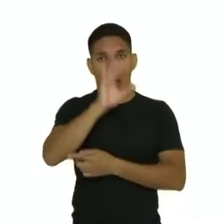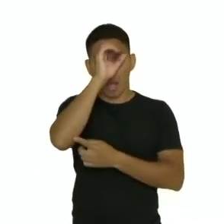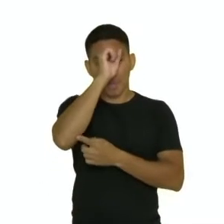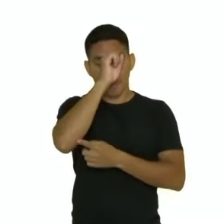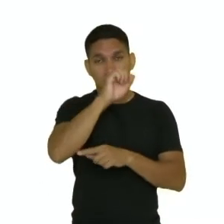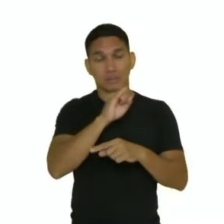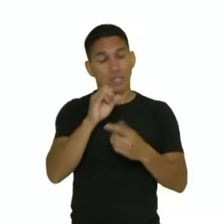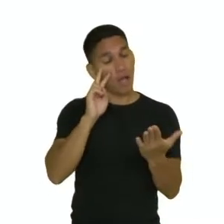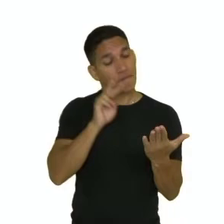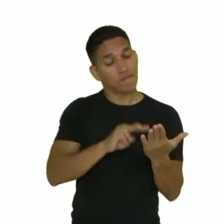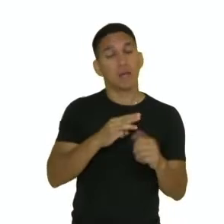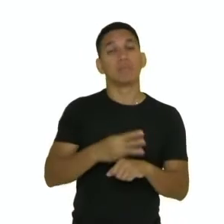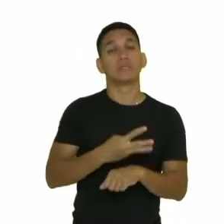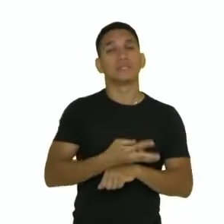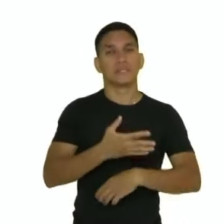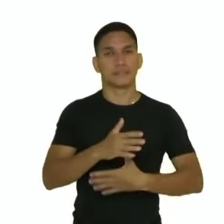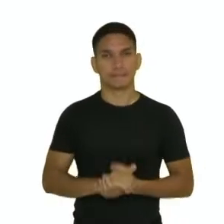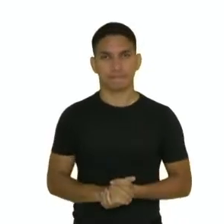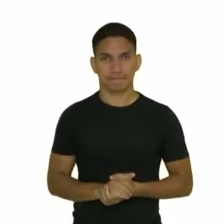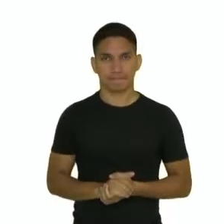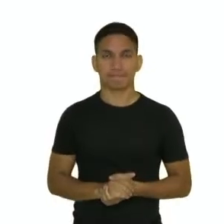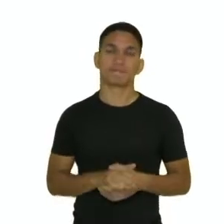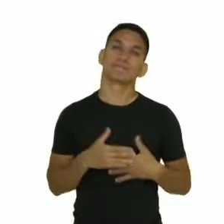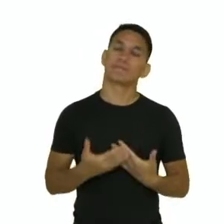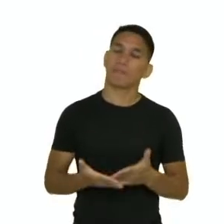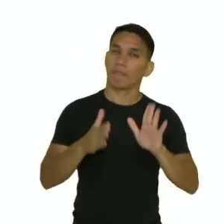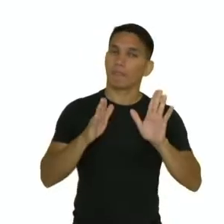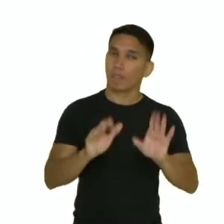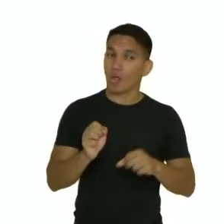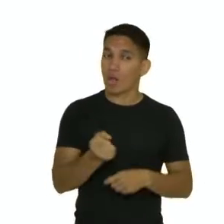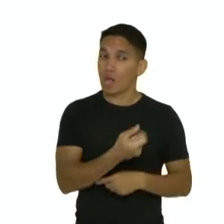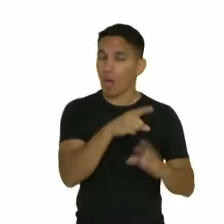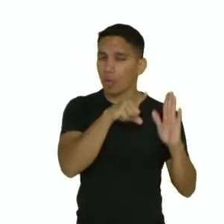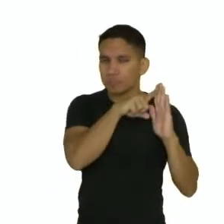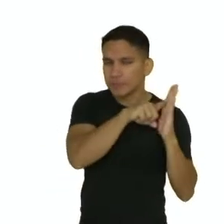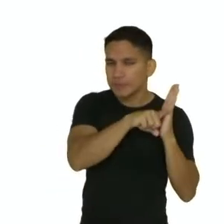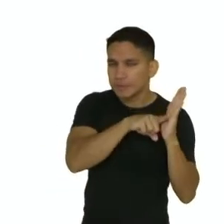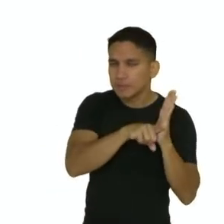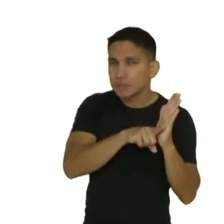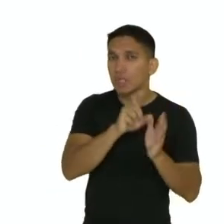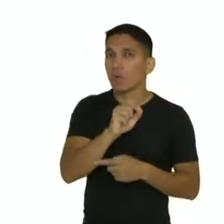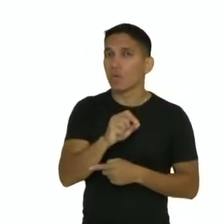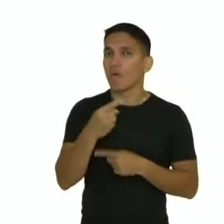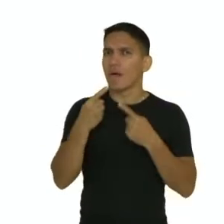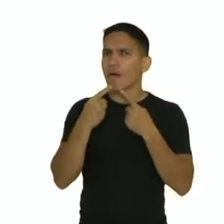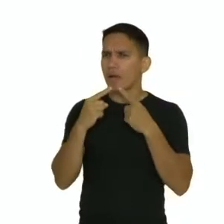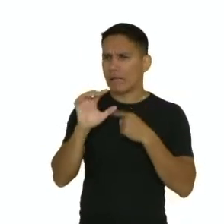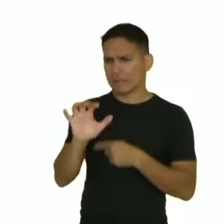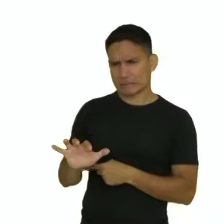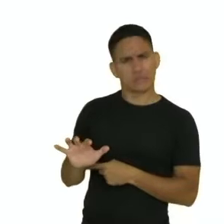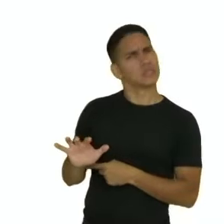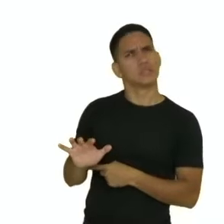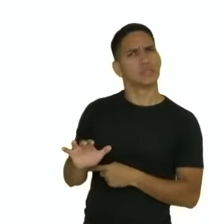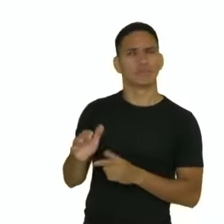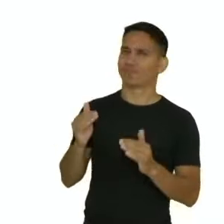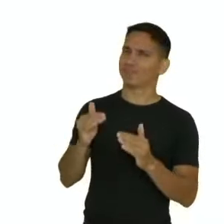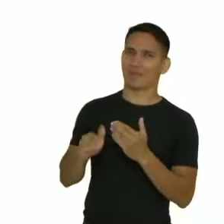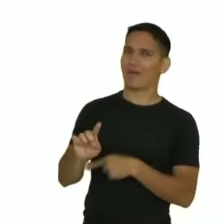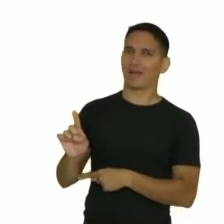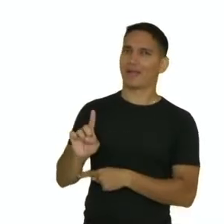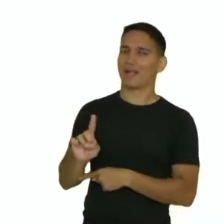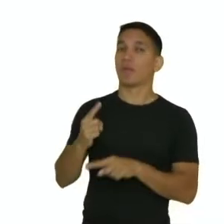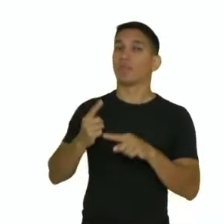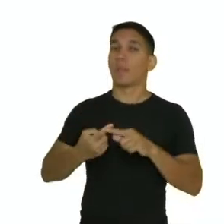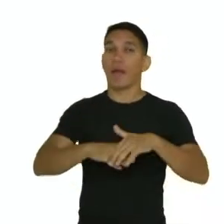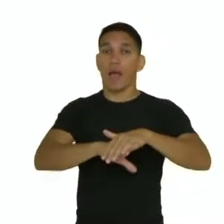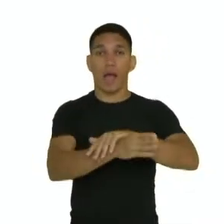alguma mensagem. No entanto, para especialistas, esse argumento é falso e o hábito de manter